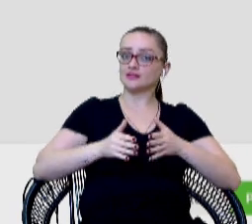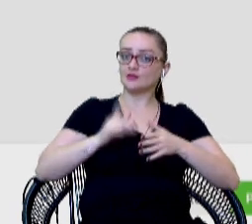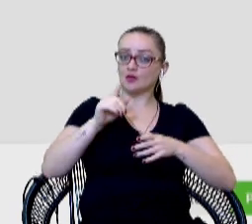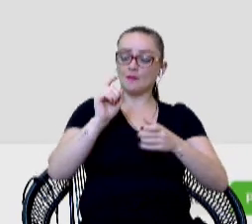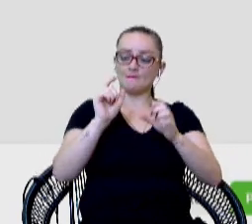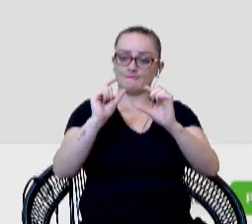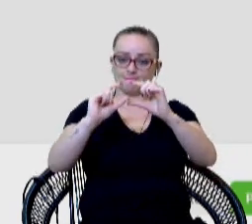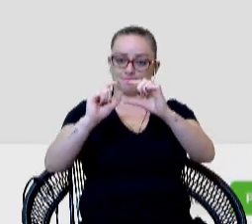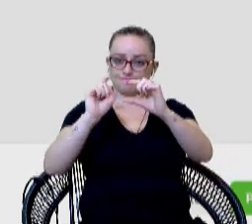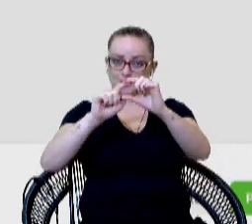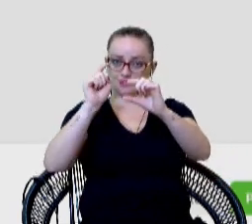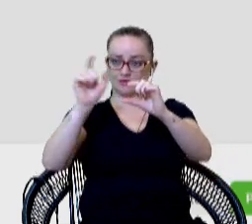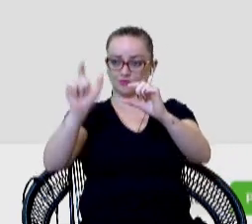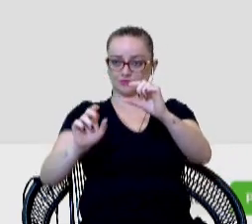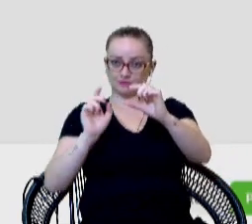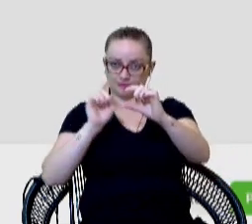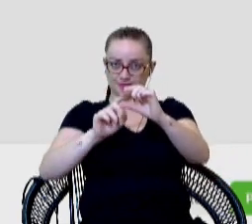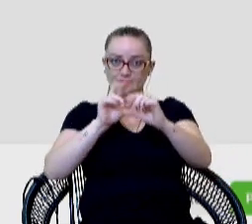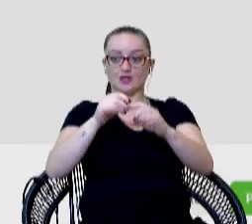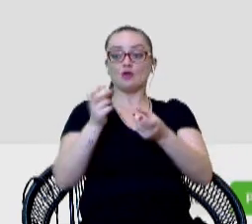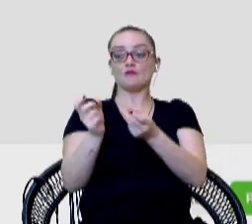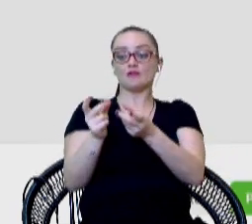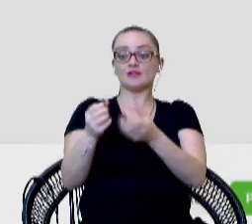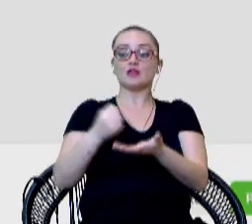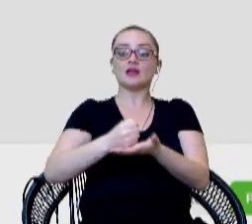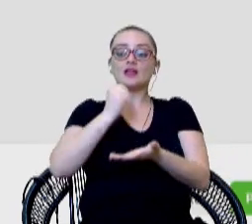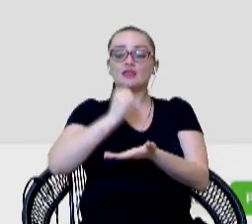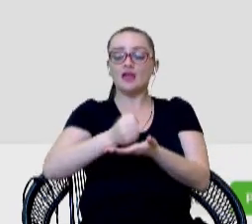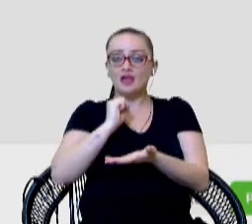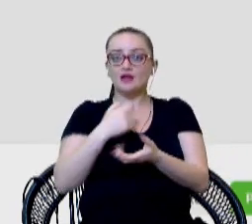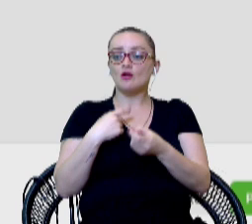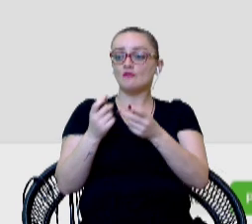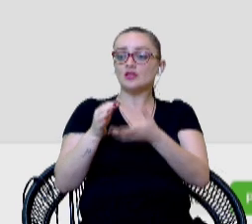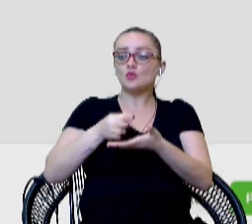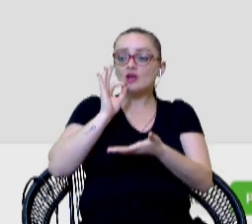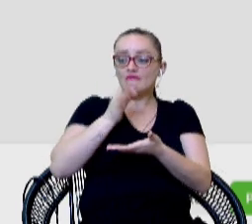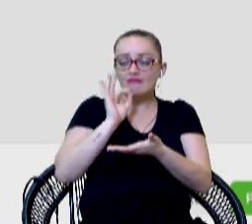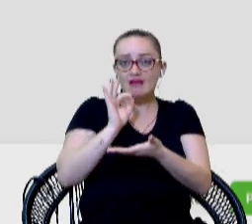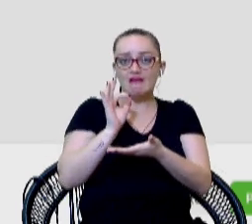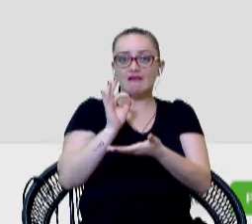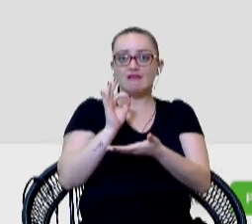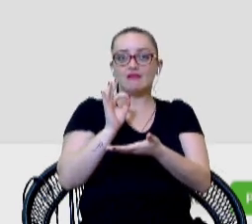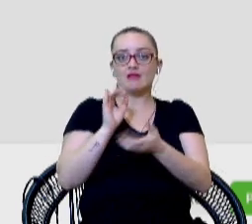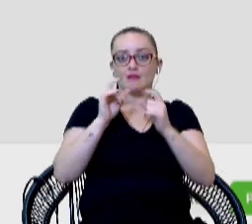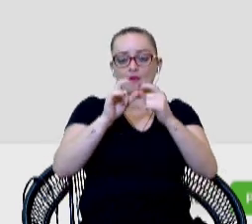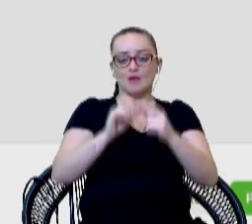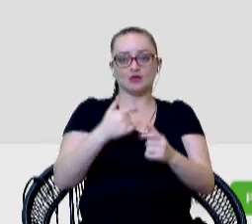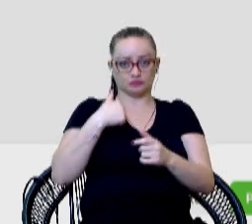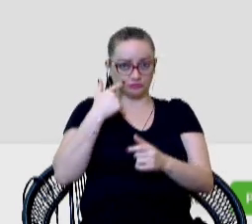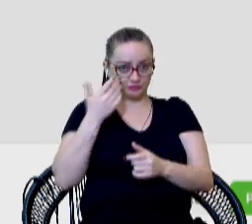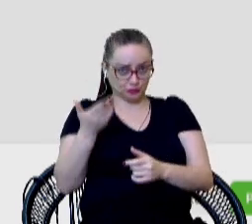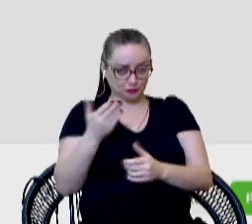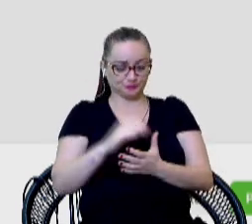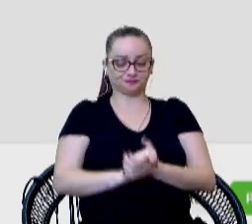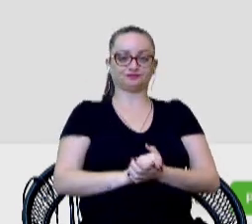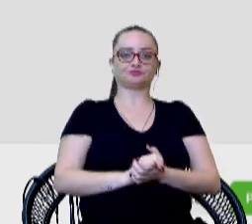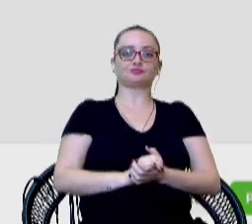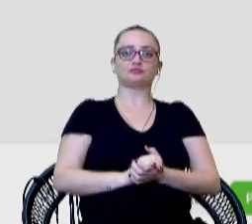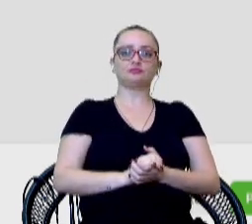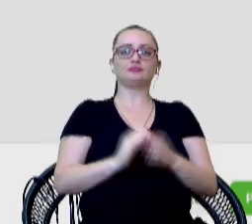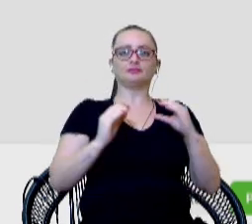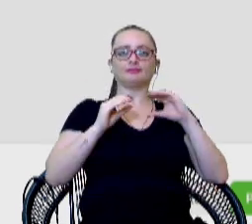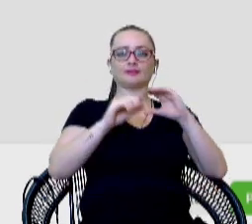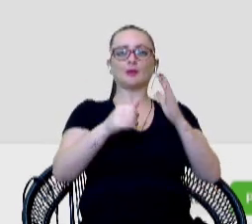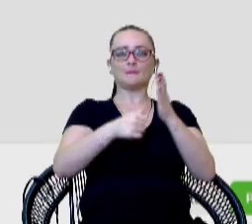botão que vai aparecer para o usuário. Então, ah, estou vendendo uma caneca, estou vendendo um café, por exemplo, aqui as cápsulas que a gente viu. Coloca